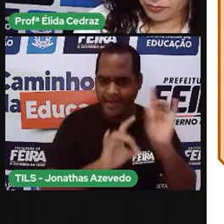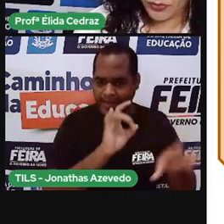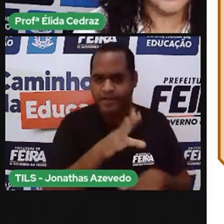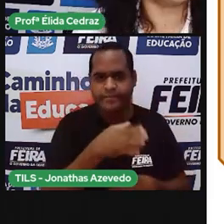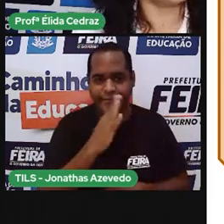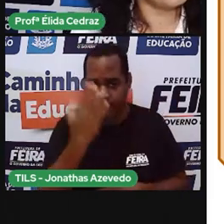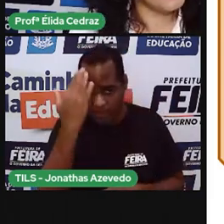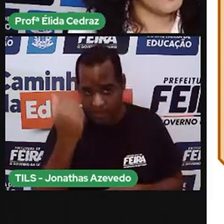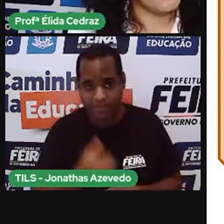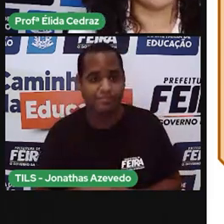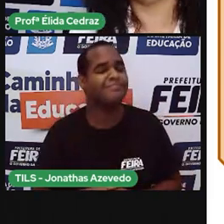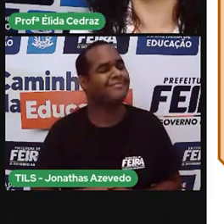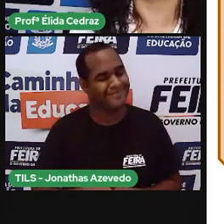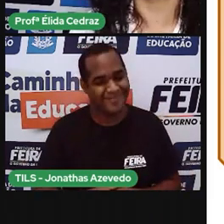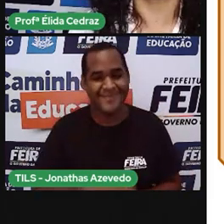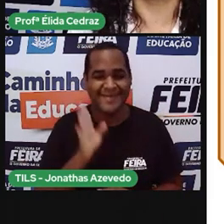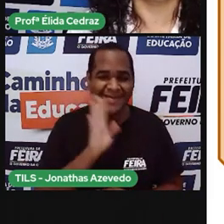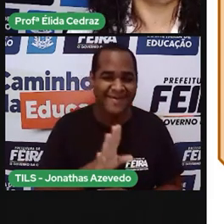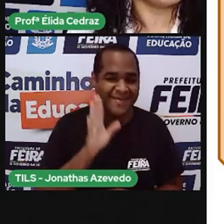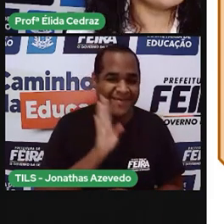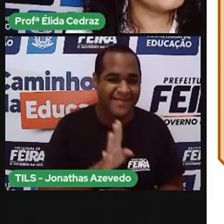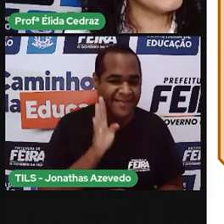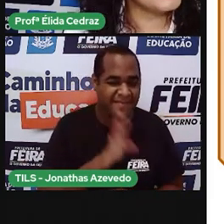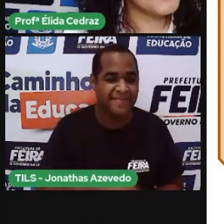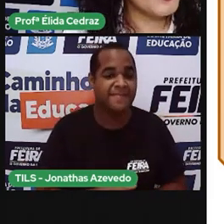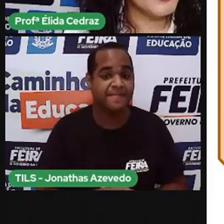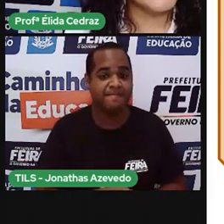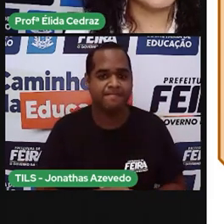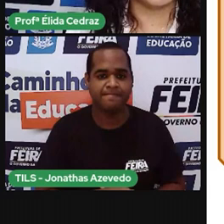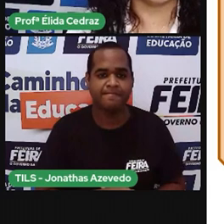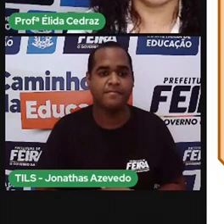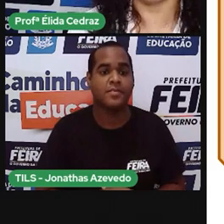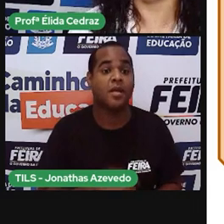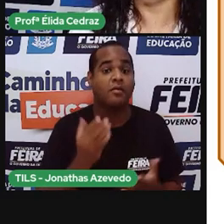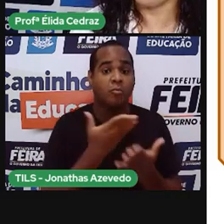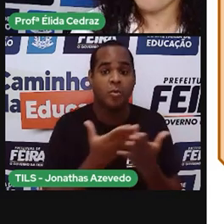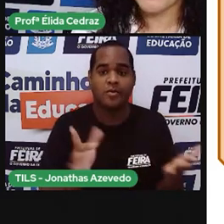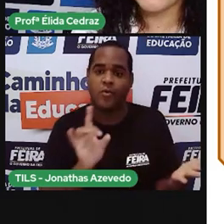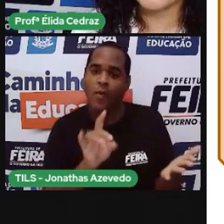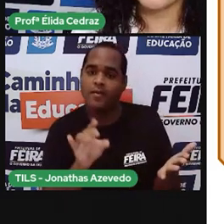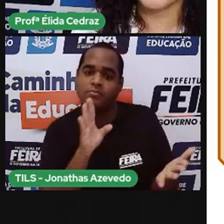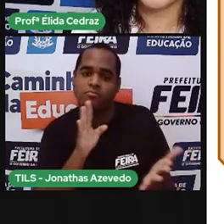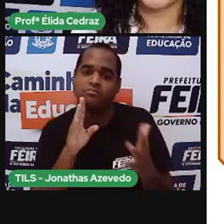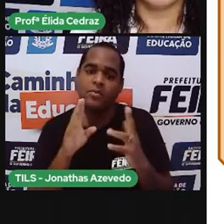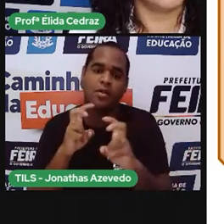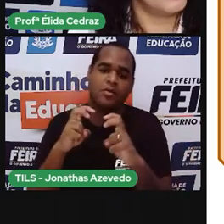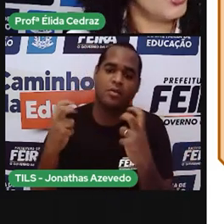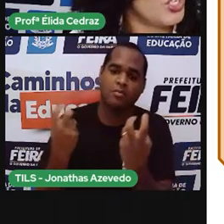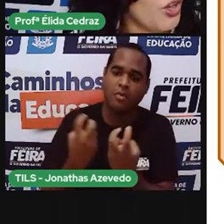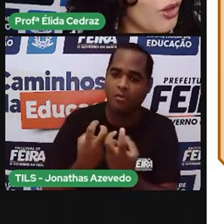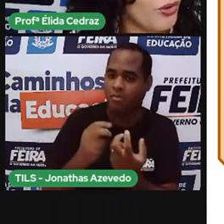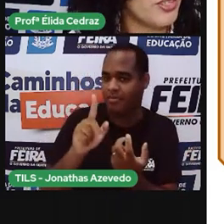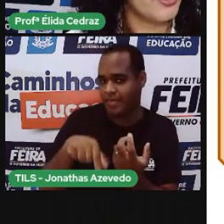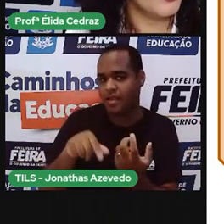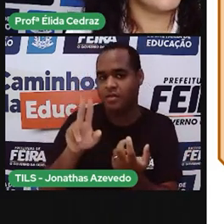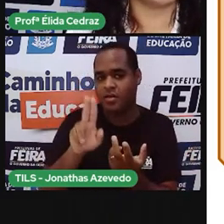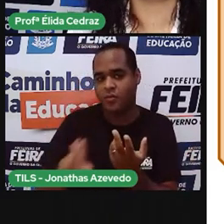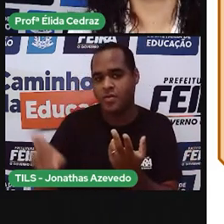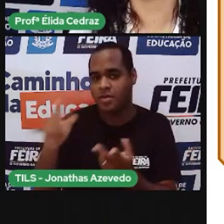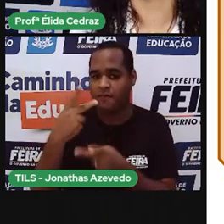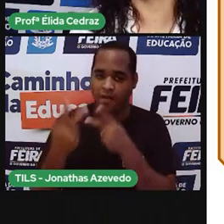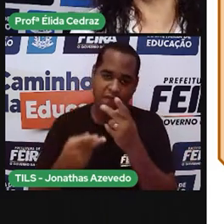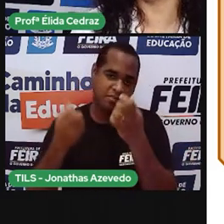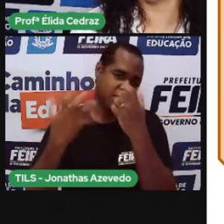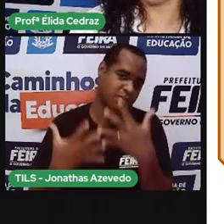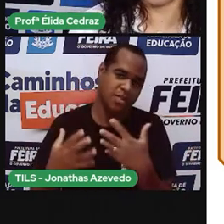Hum que legal mas vocês conhecem alguma cantiga de roda